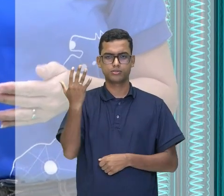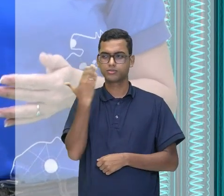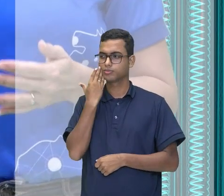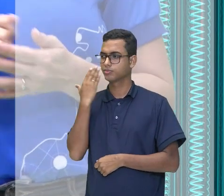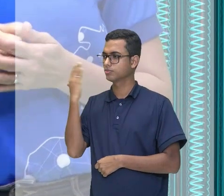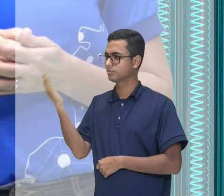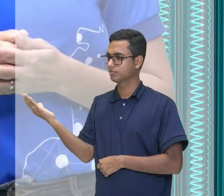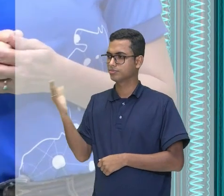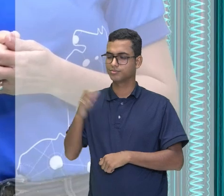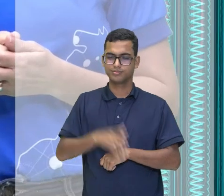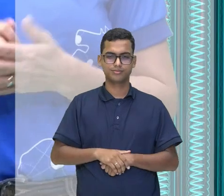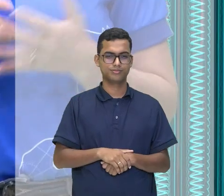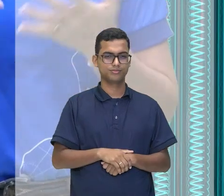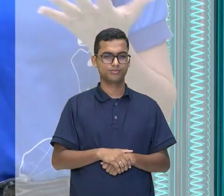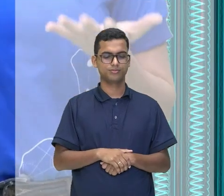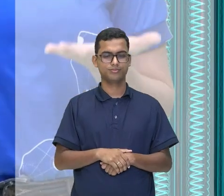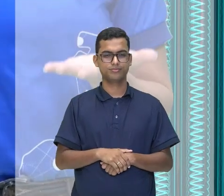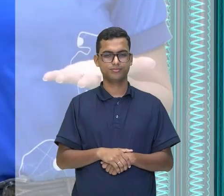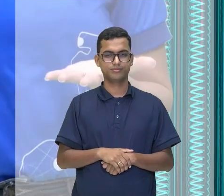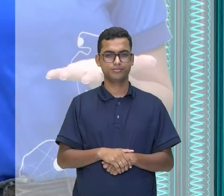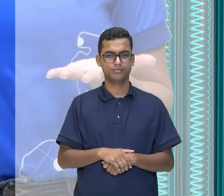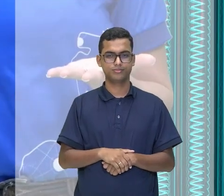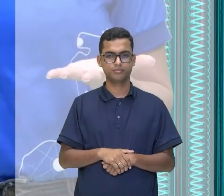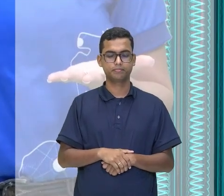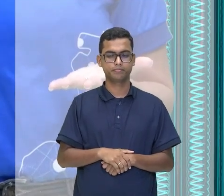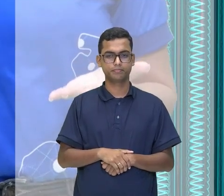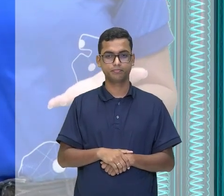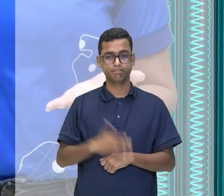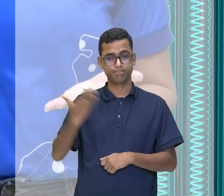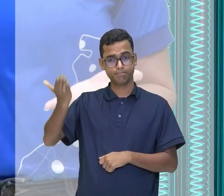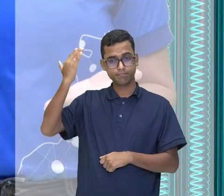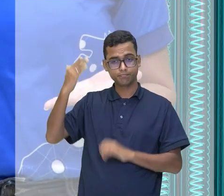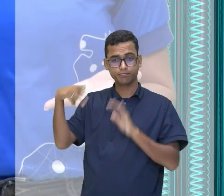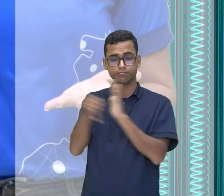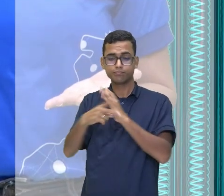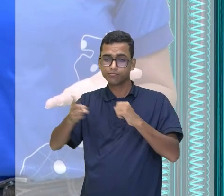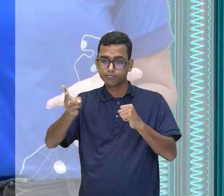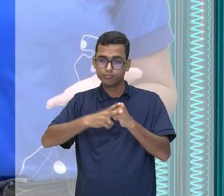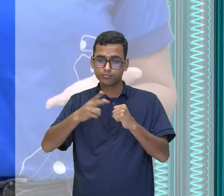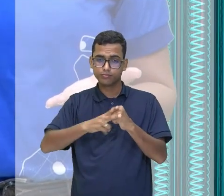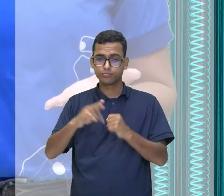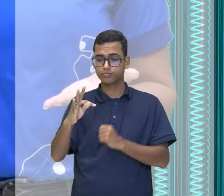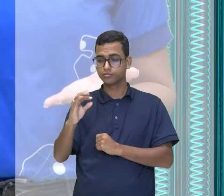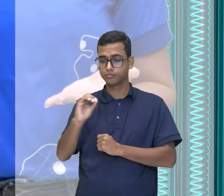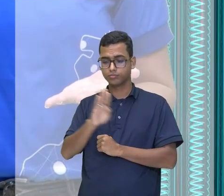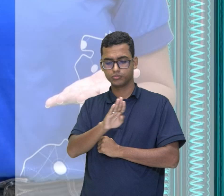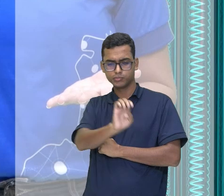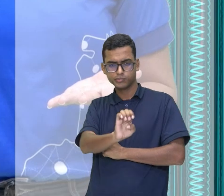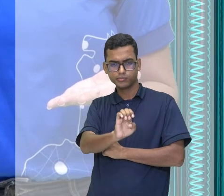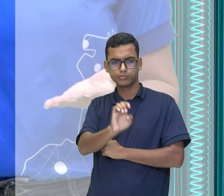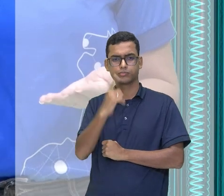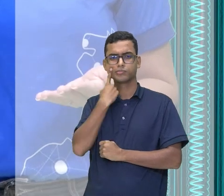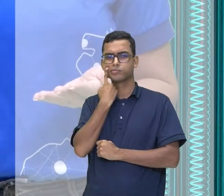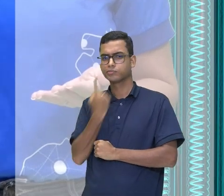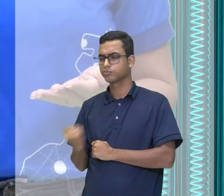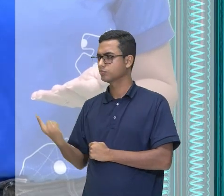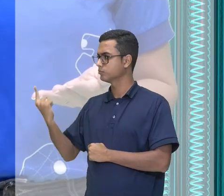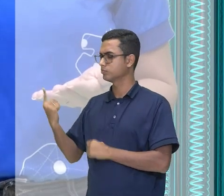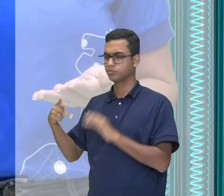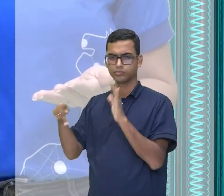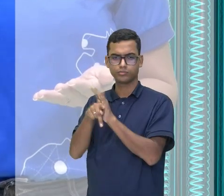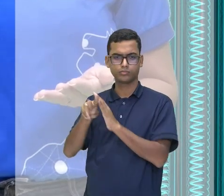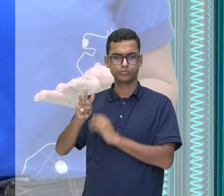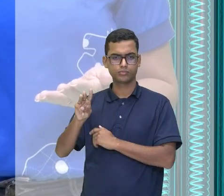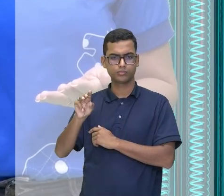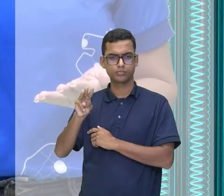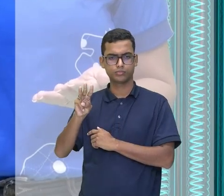to be. Acompanha aqui, ó. O passado do verbo to be no plural é were, were. E aí depois